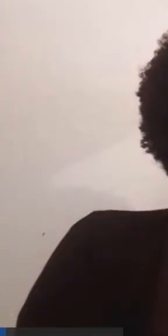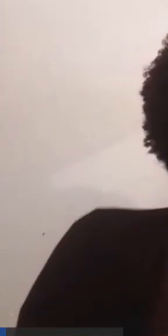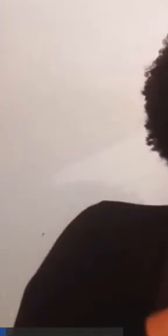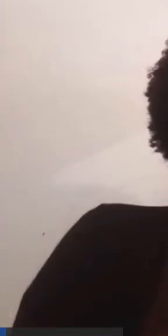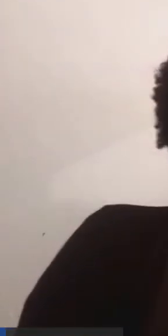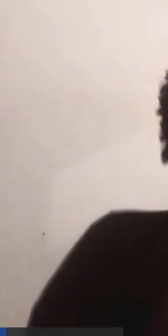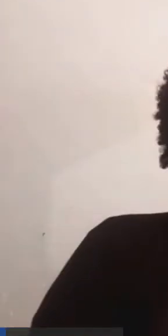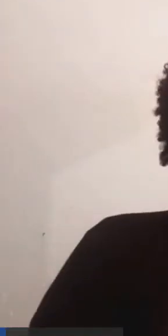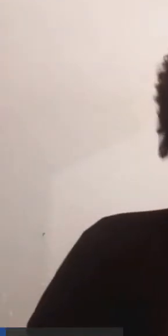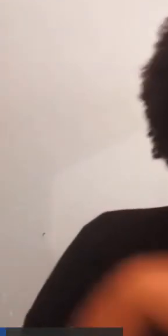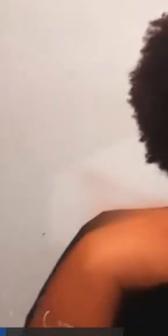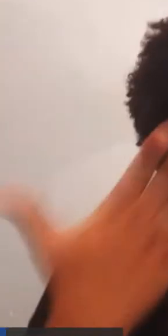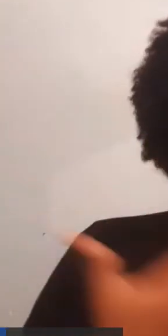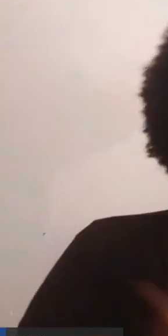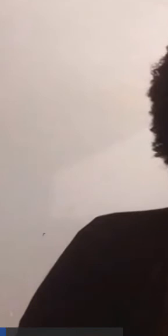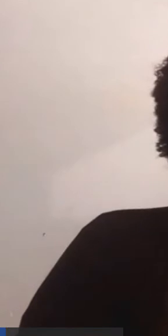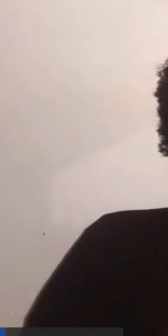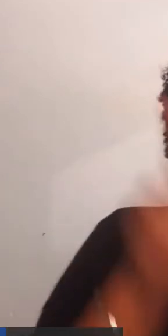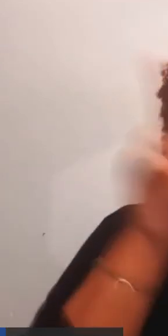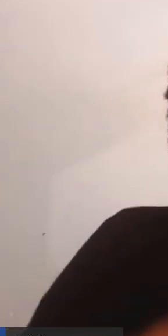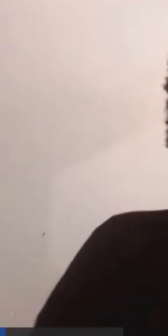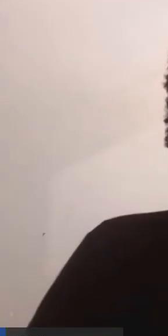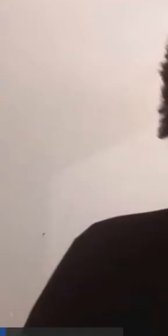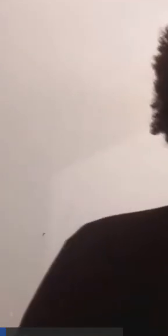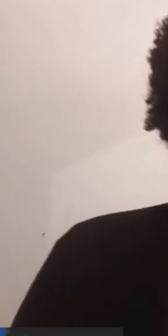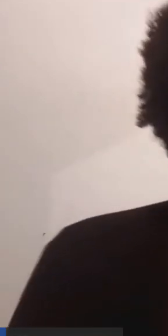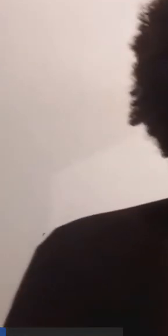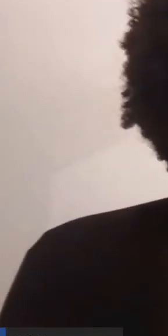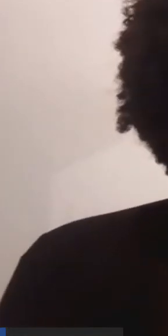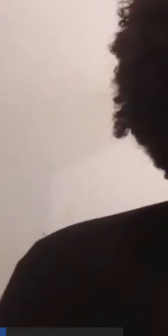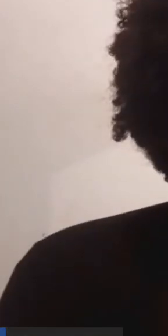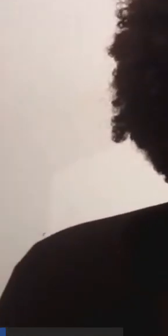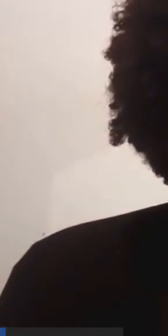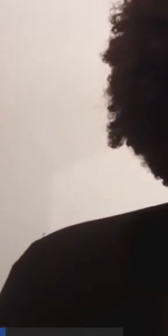a sua temperatura e ele vai tendo um movimento.